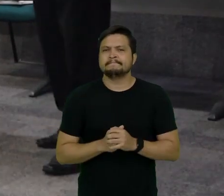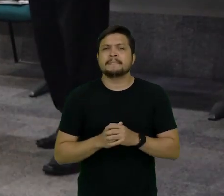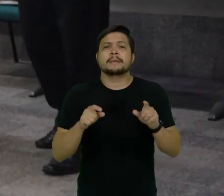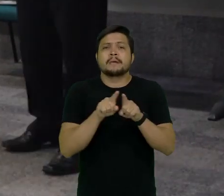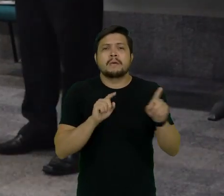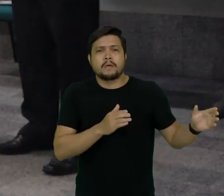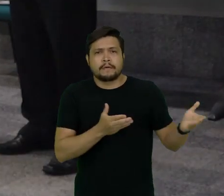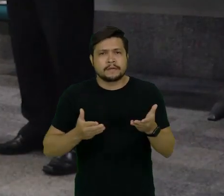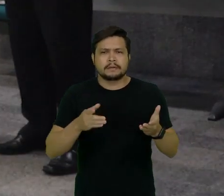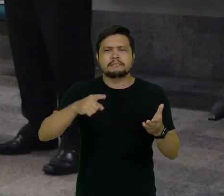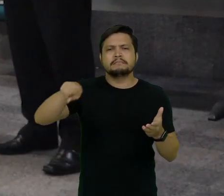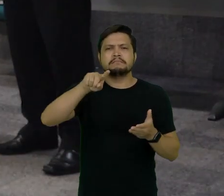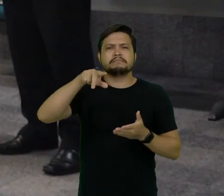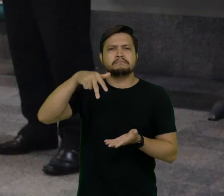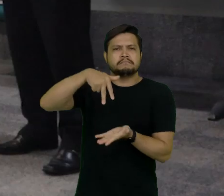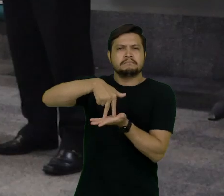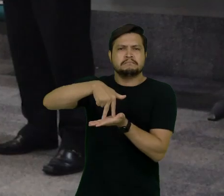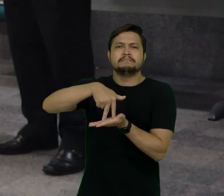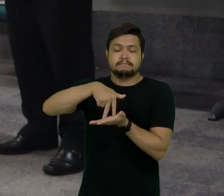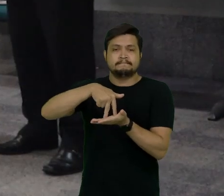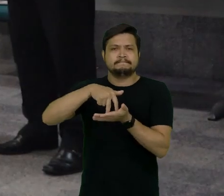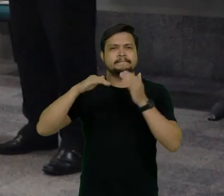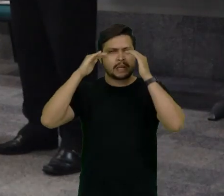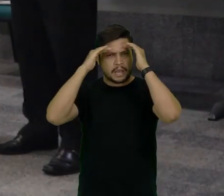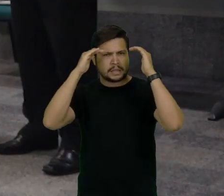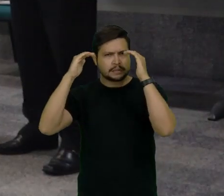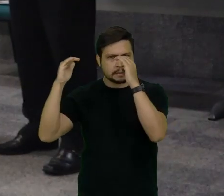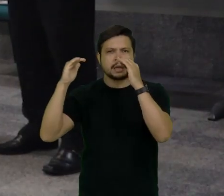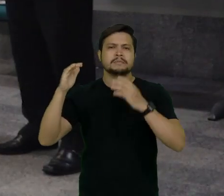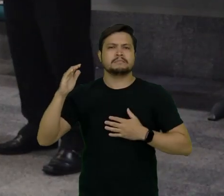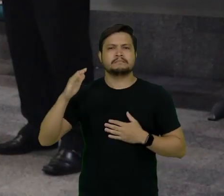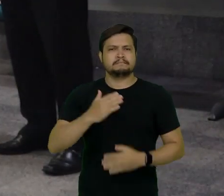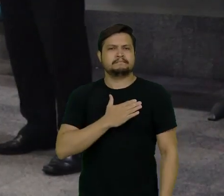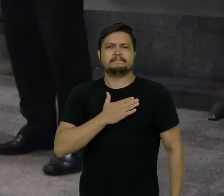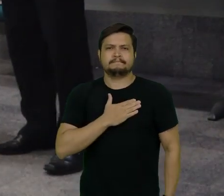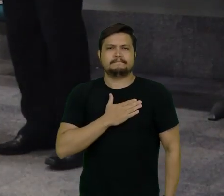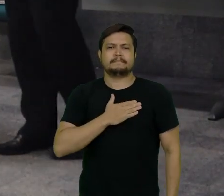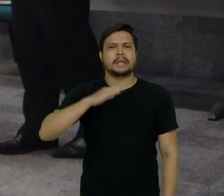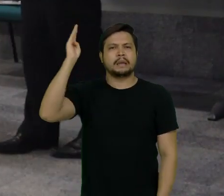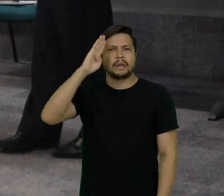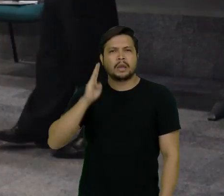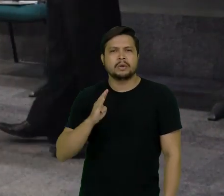Convidamos os presentes para, em posição de respeito, ouvirmos o hino nacional brasileiro.